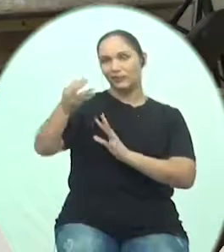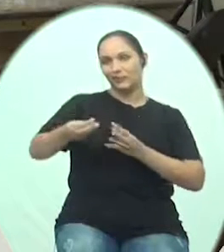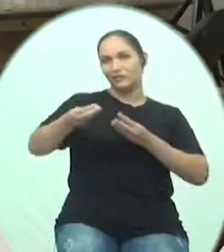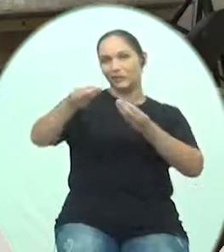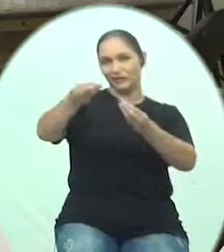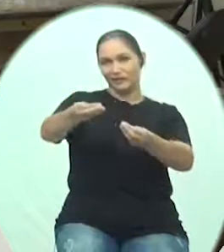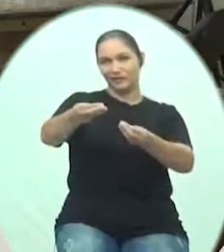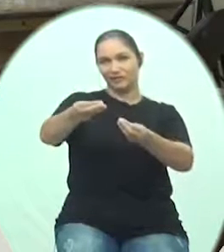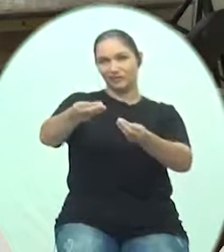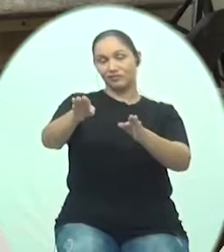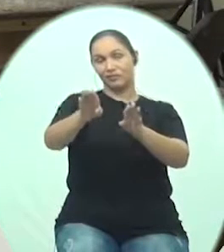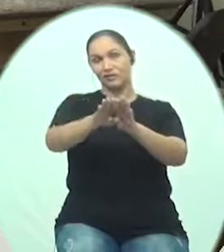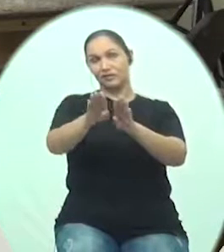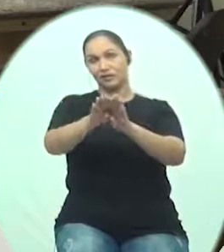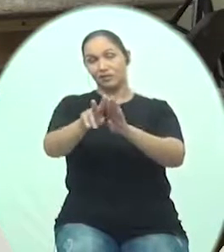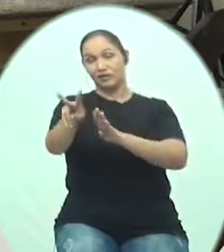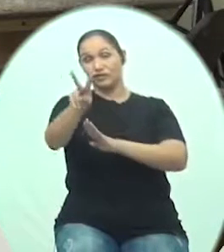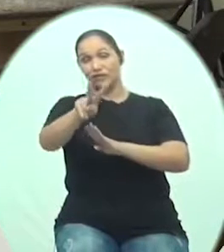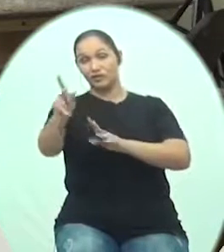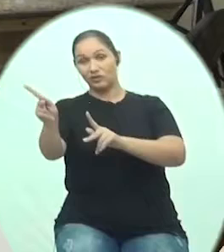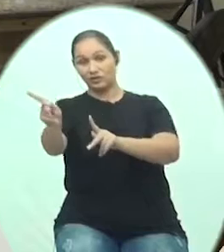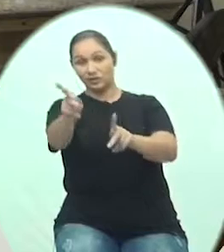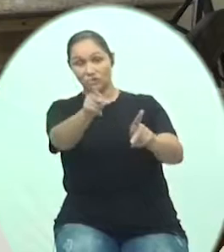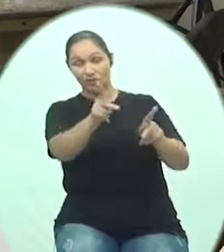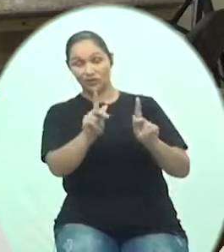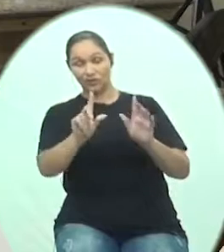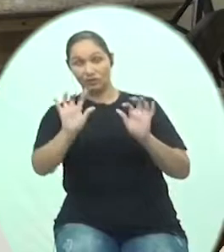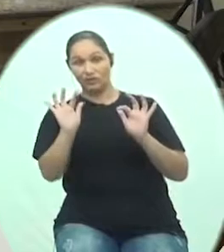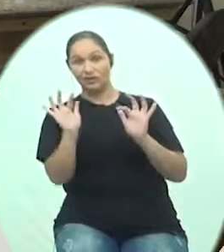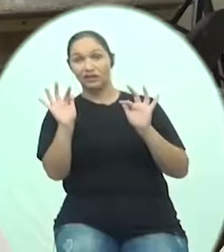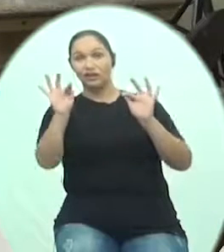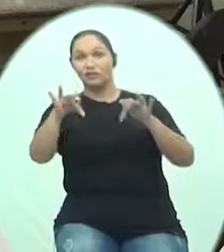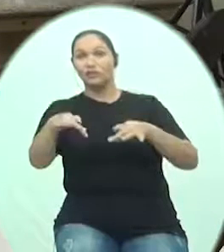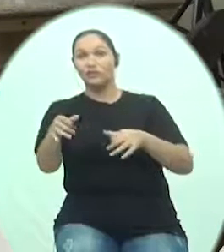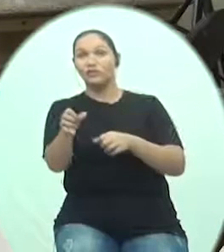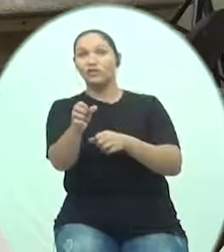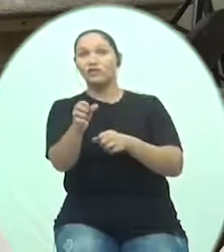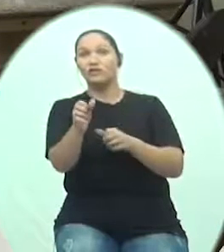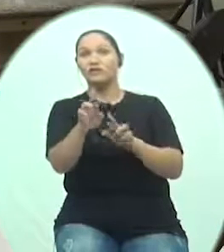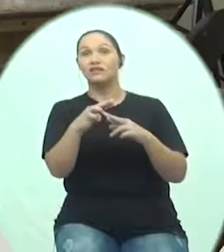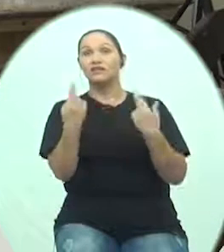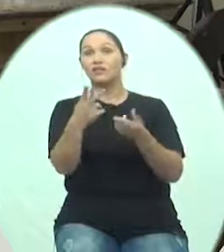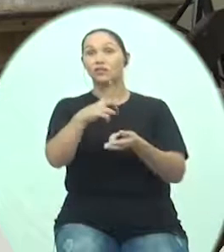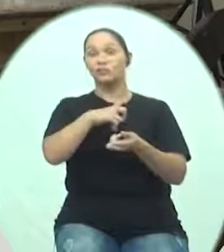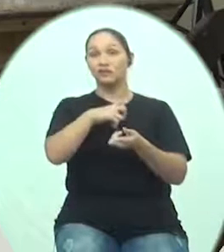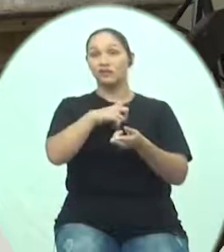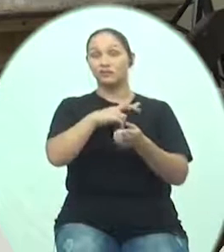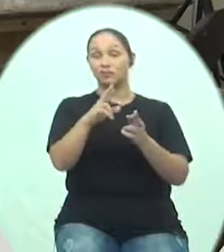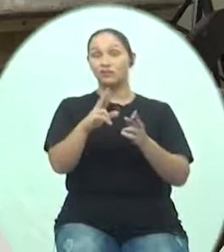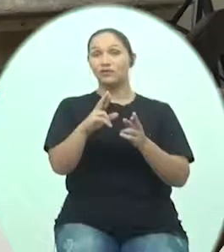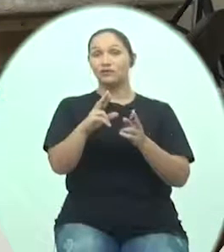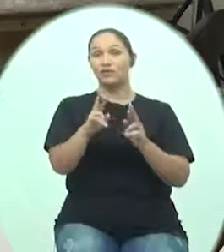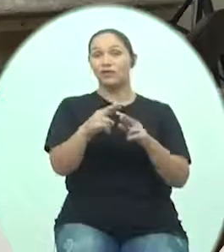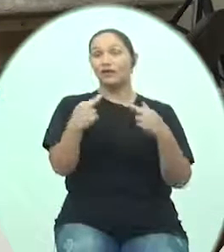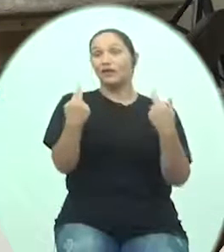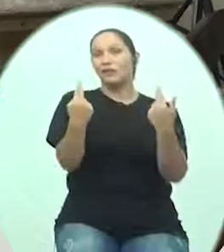homenageados e também convocando aos demais vereadores que após a sessão tem uma reunião com Os Procuradores na sala da presidência